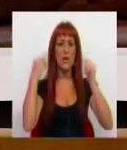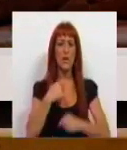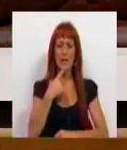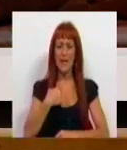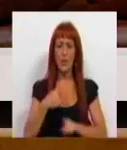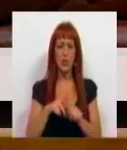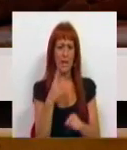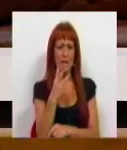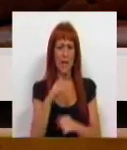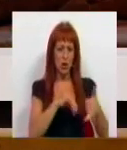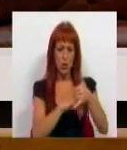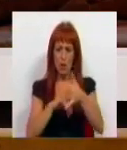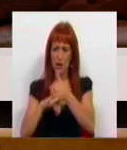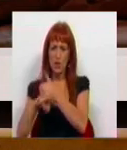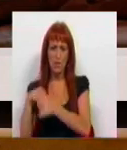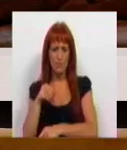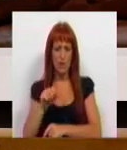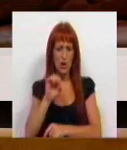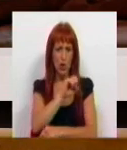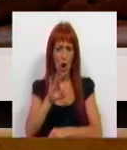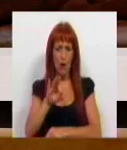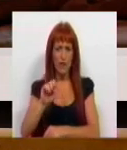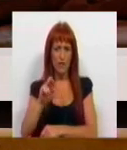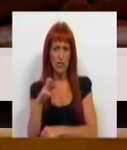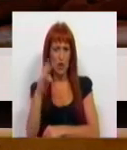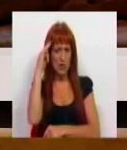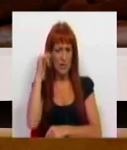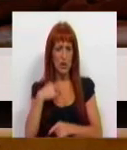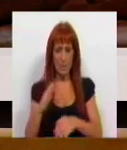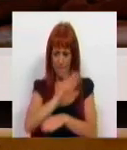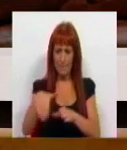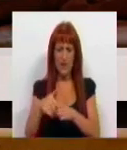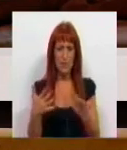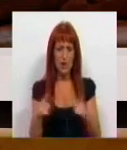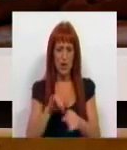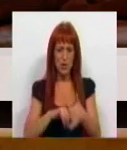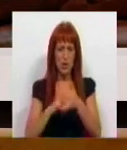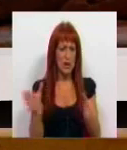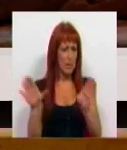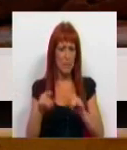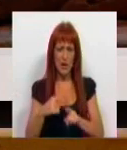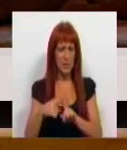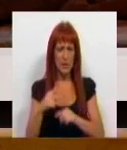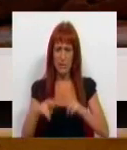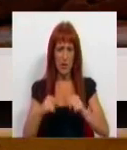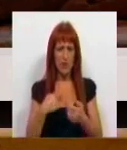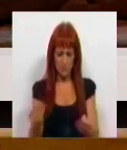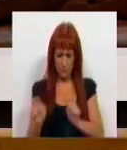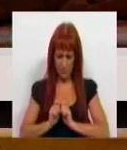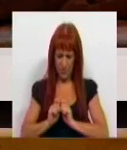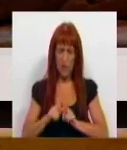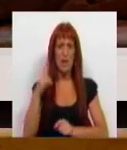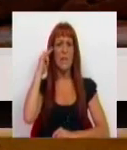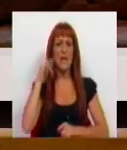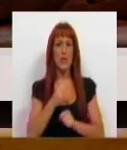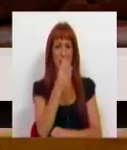conta que estas 3 sociedades localizadas no offshore da Madeira e que são participadas da sociedade que mais benefícios fiscais recebe na